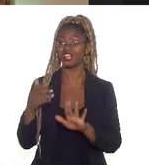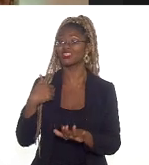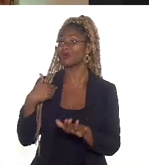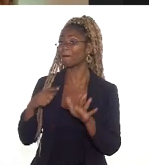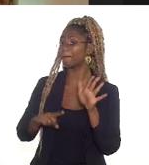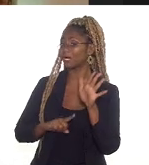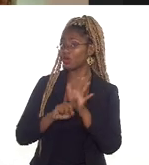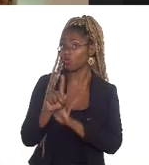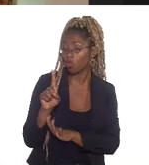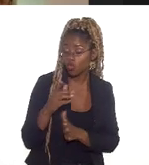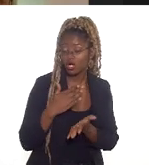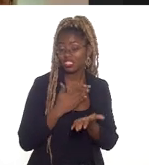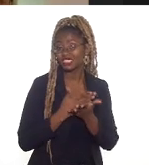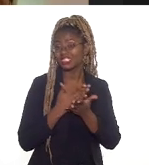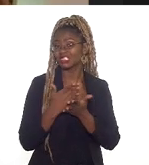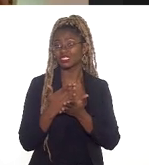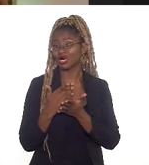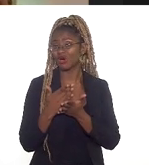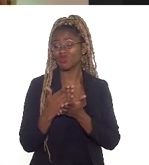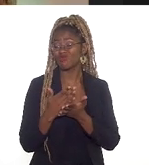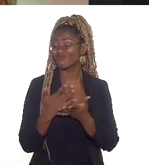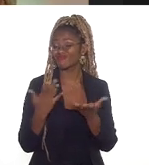pergunta inicial não está clara.